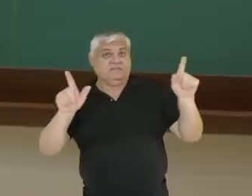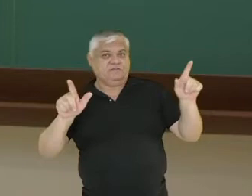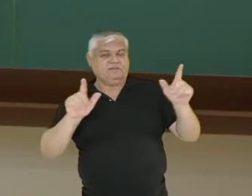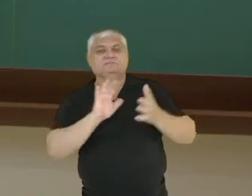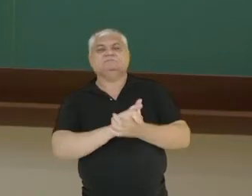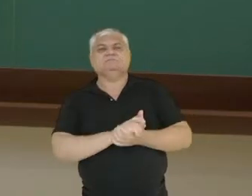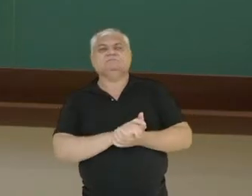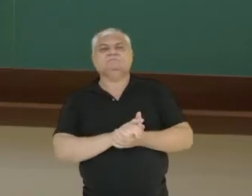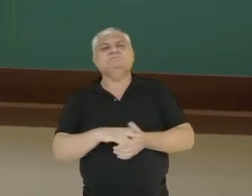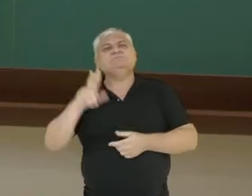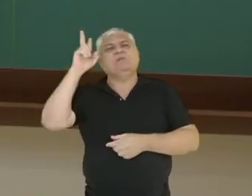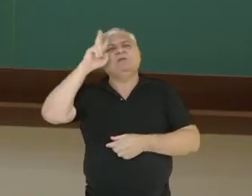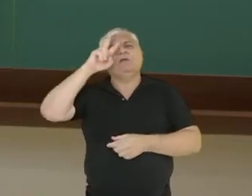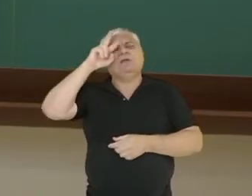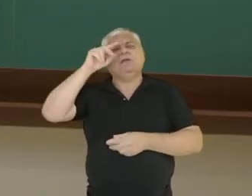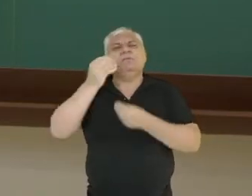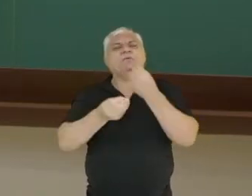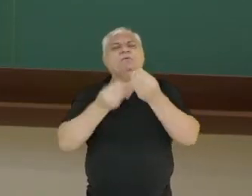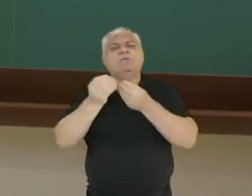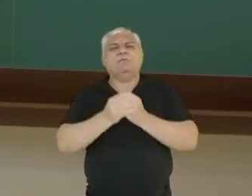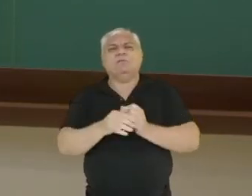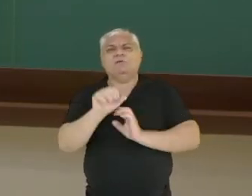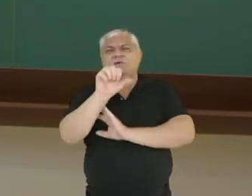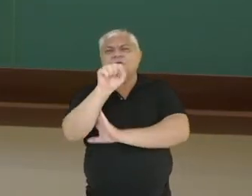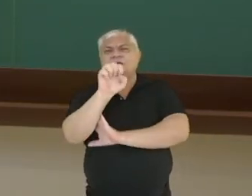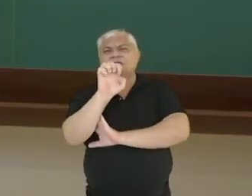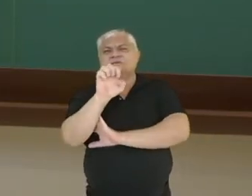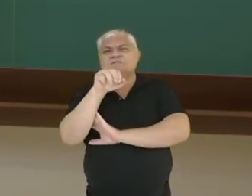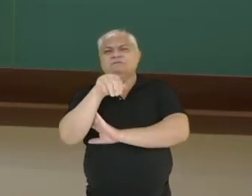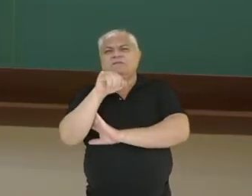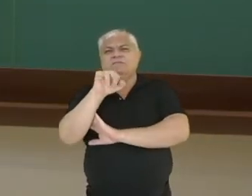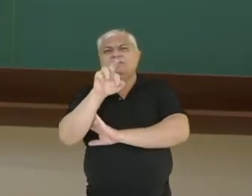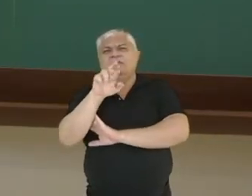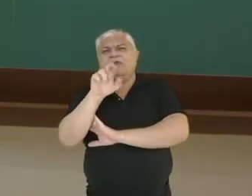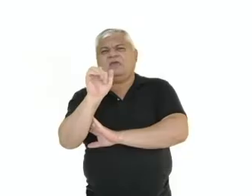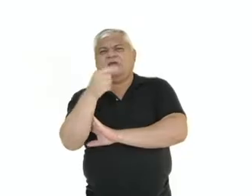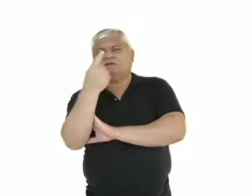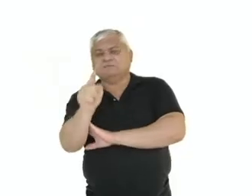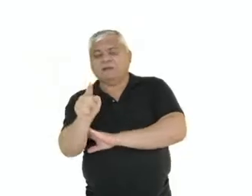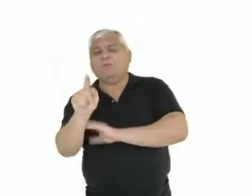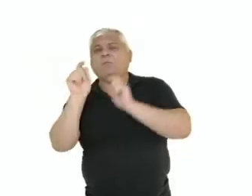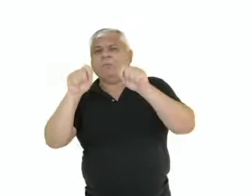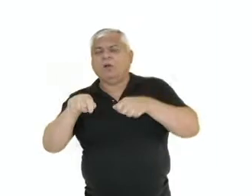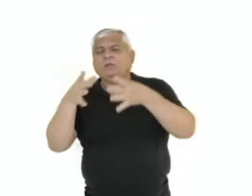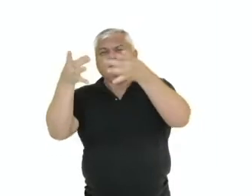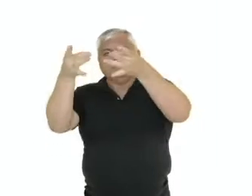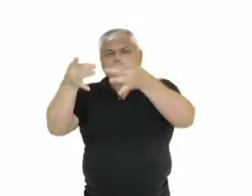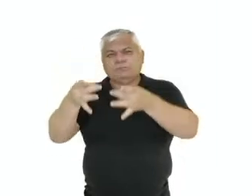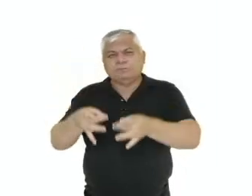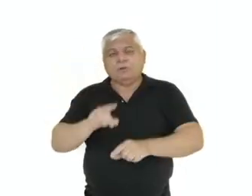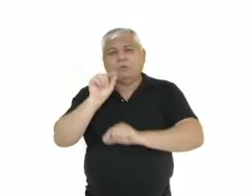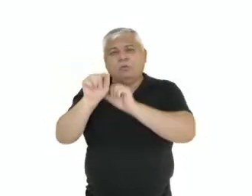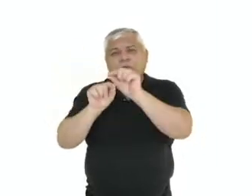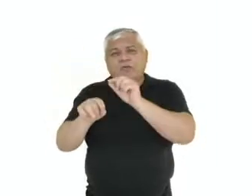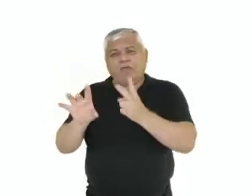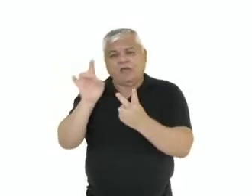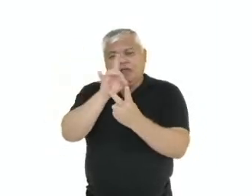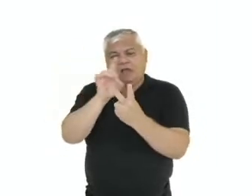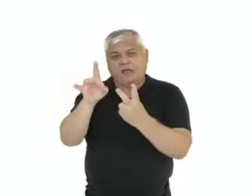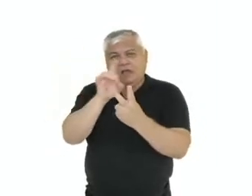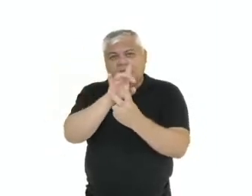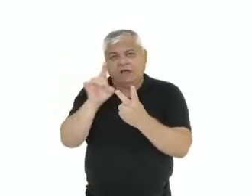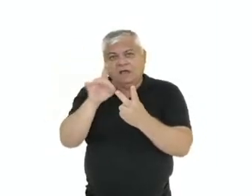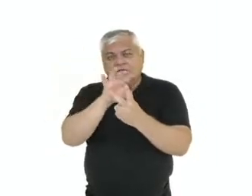Então, relembrando, uma semirreação pode ser definida como sendo a representação individual do processo